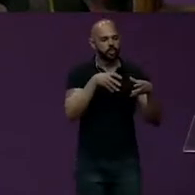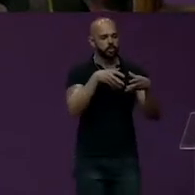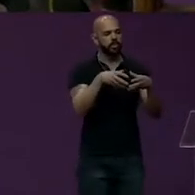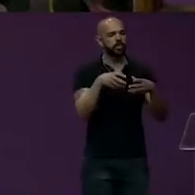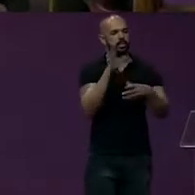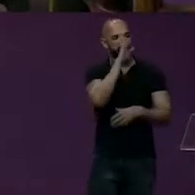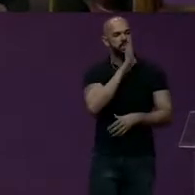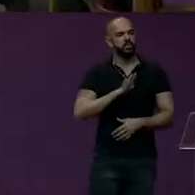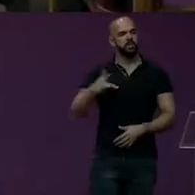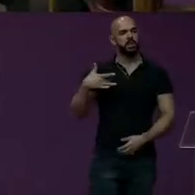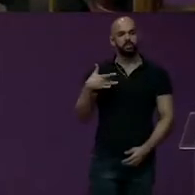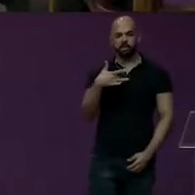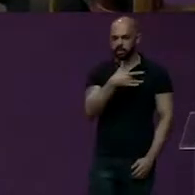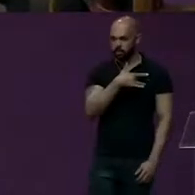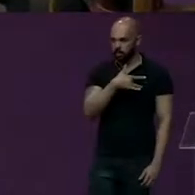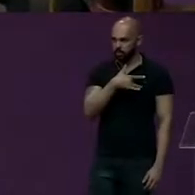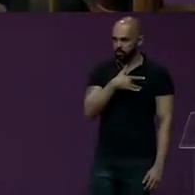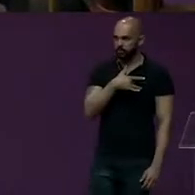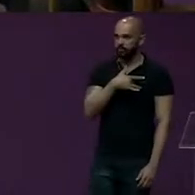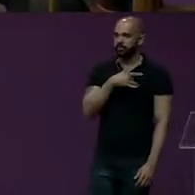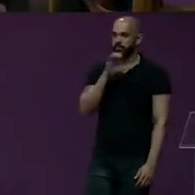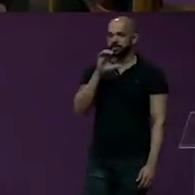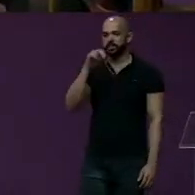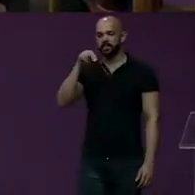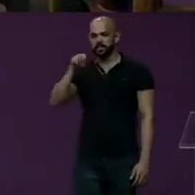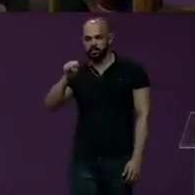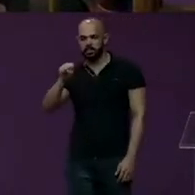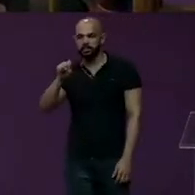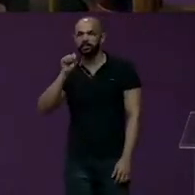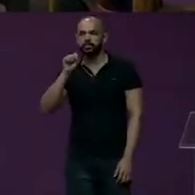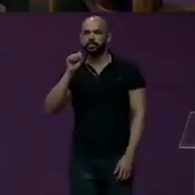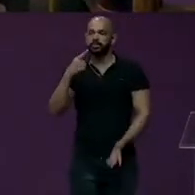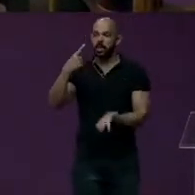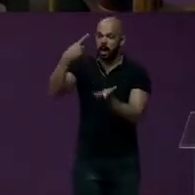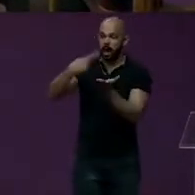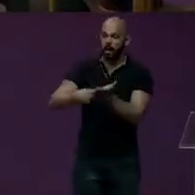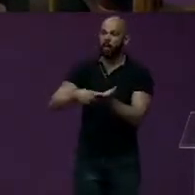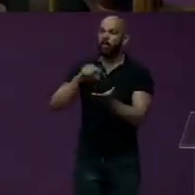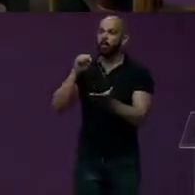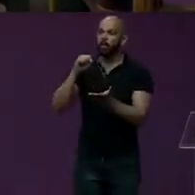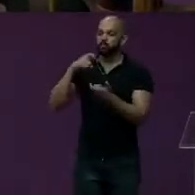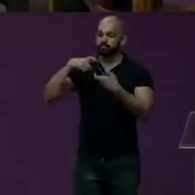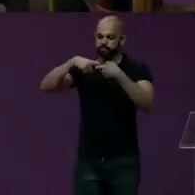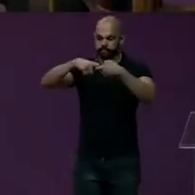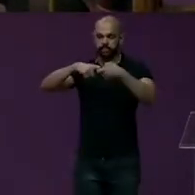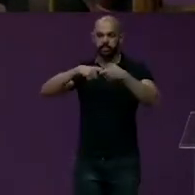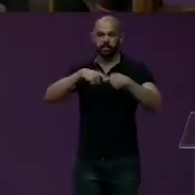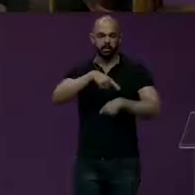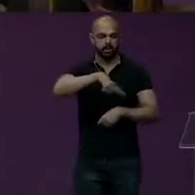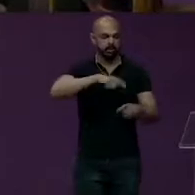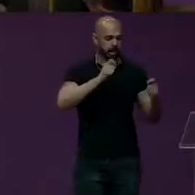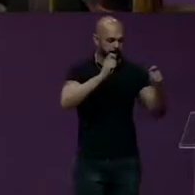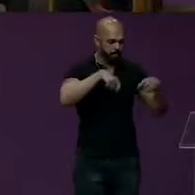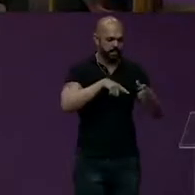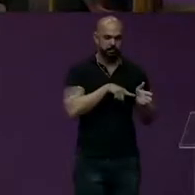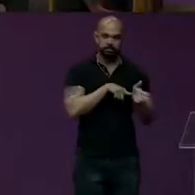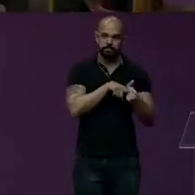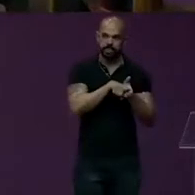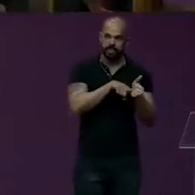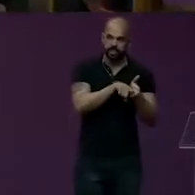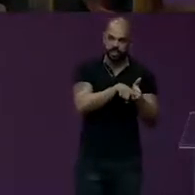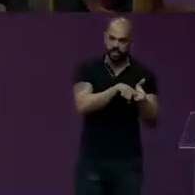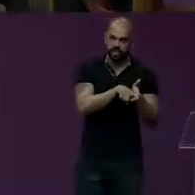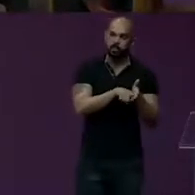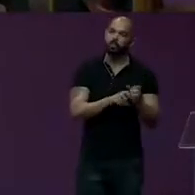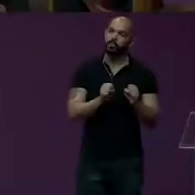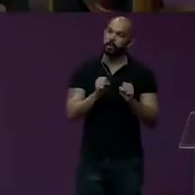de Saúde. Né? Esse acordo, ele prevê que a nossa capacidade de pesquisa